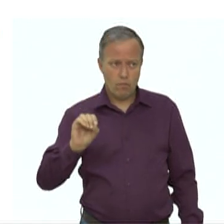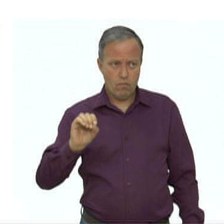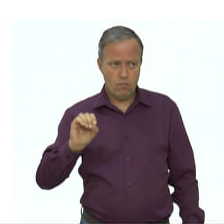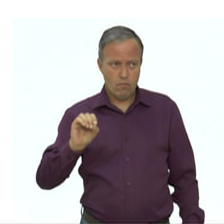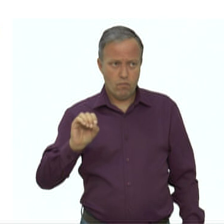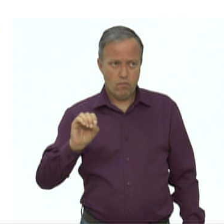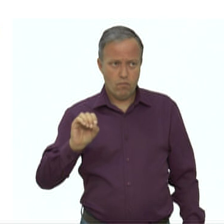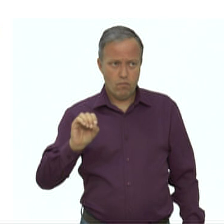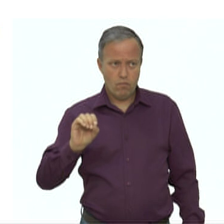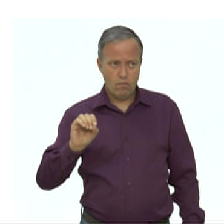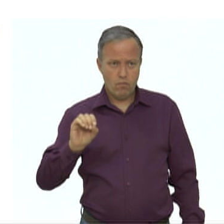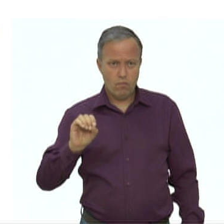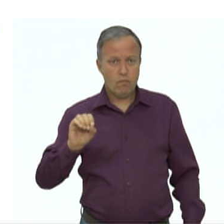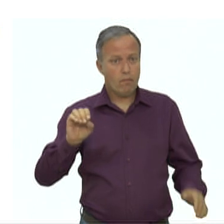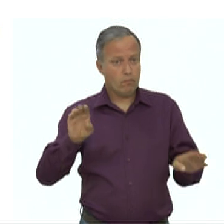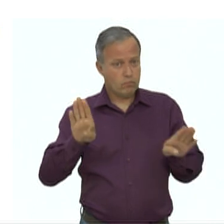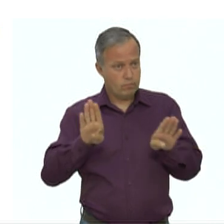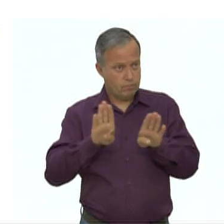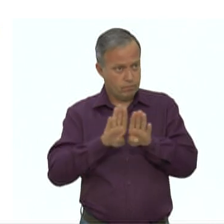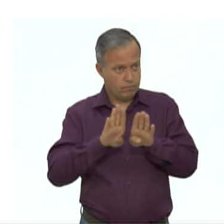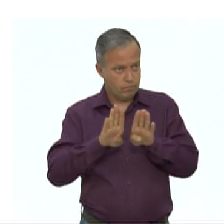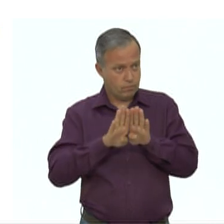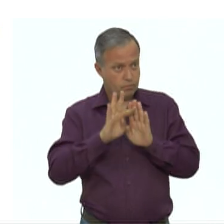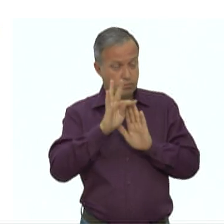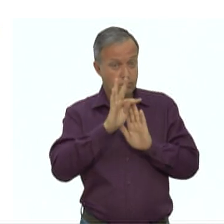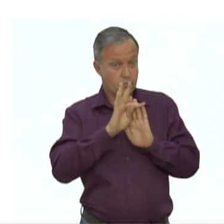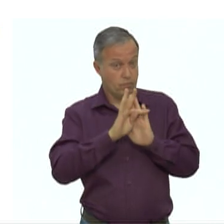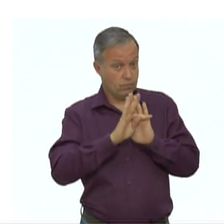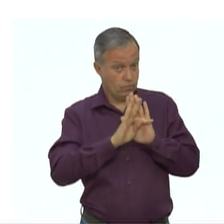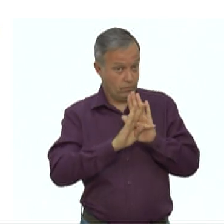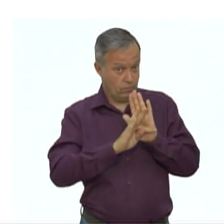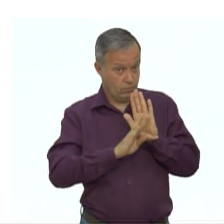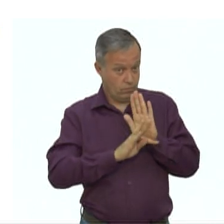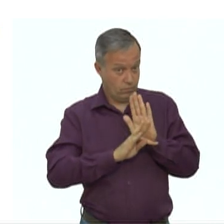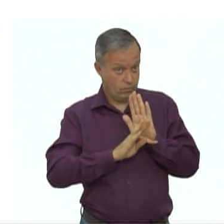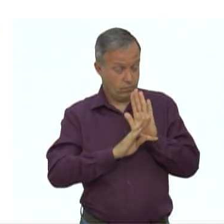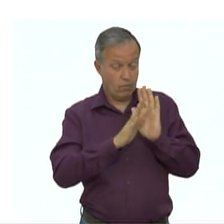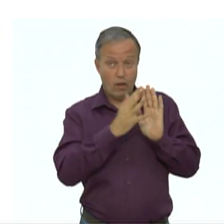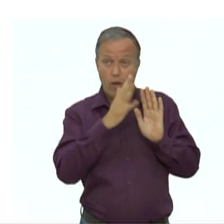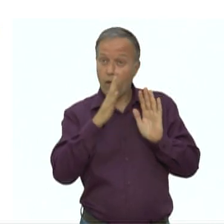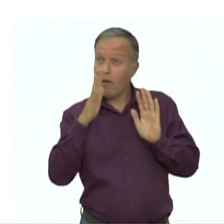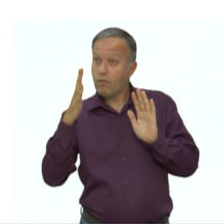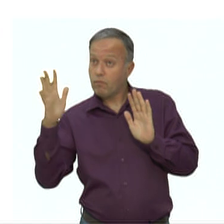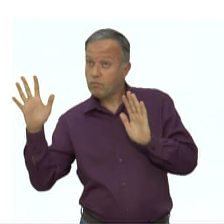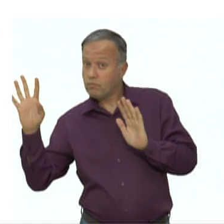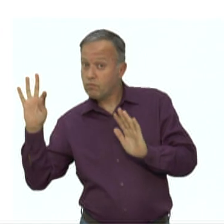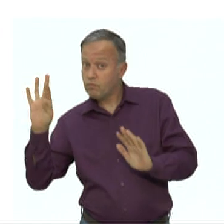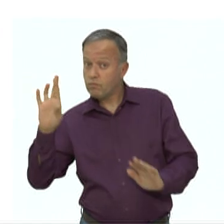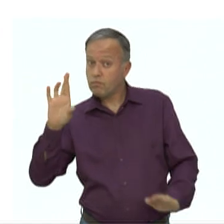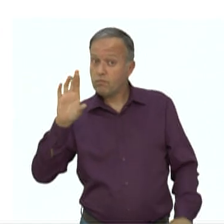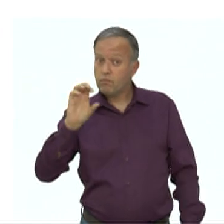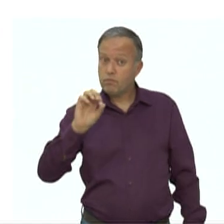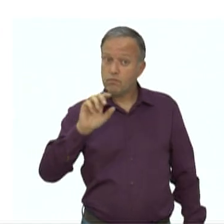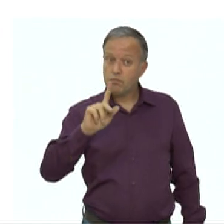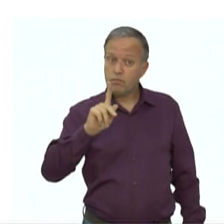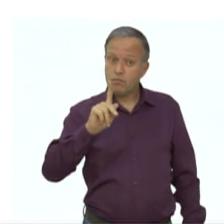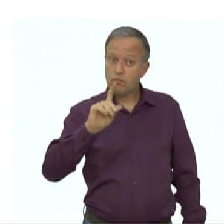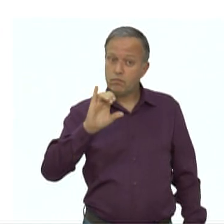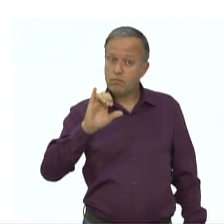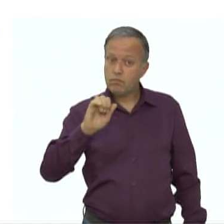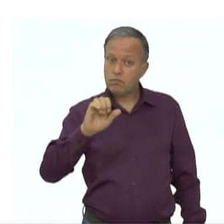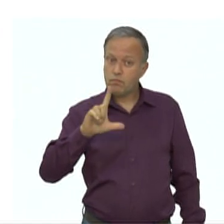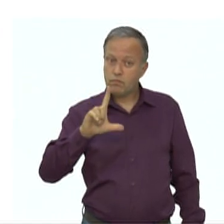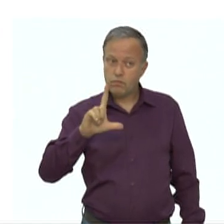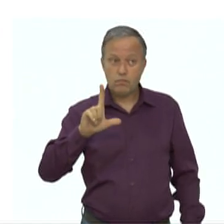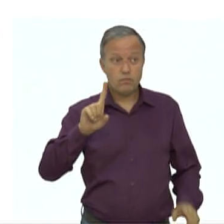vamos fazer aqui uma leitura e interpretação deste texto, Paisaje Tropical. Posteriormente, estudar